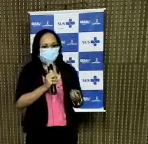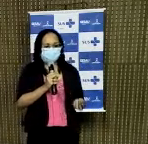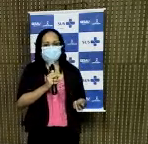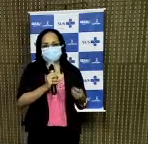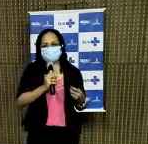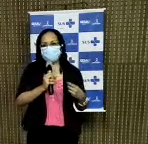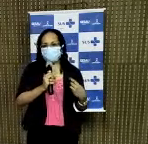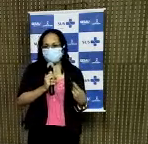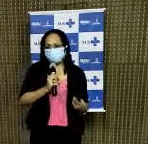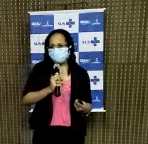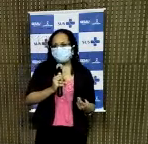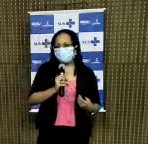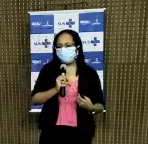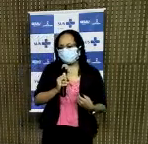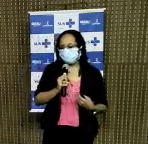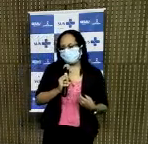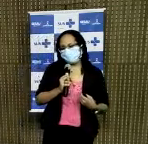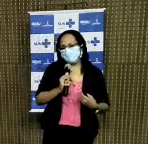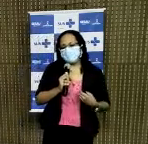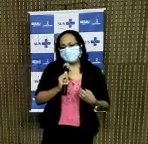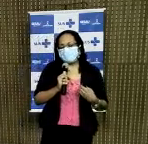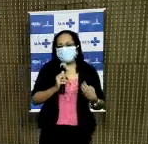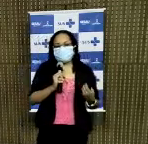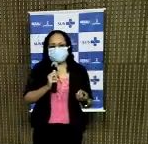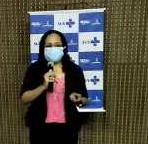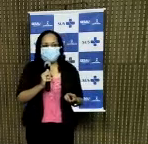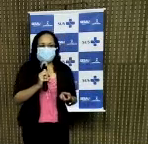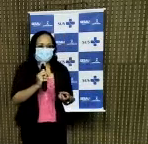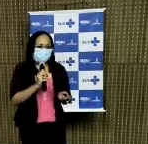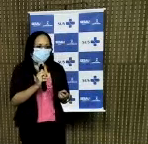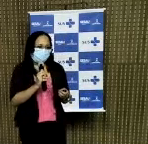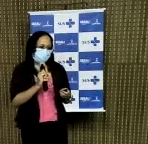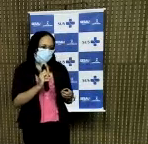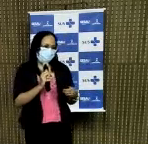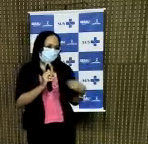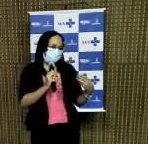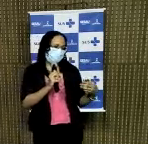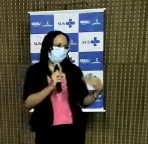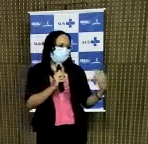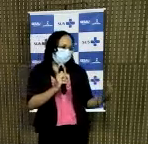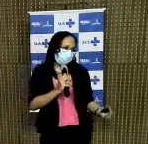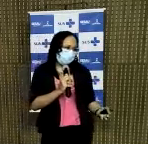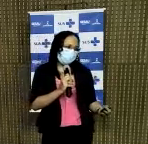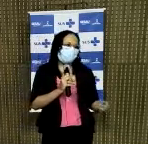estamos trabalhando apenas com uma enfermeira dentro da unidade. E essa enfermeira, então, ela acaba priorizando